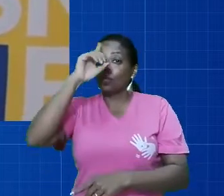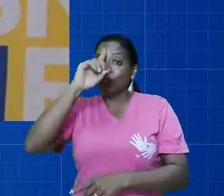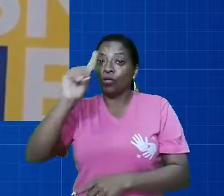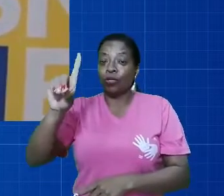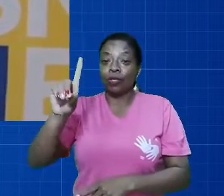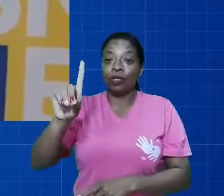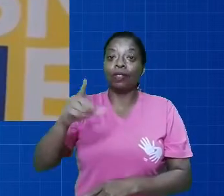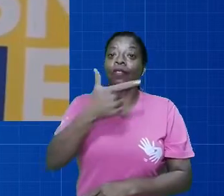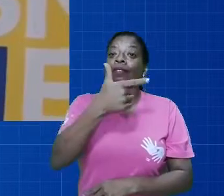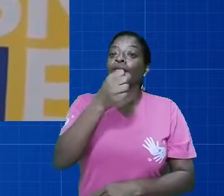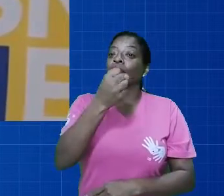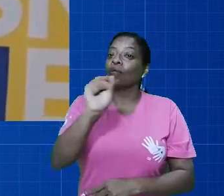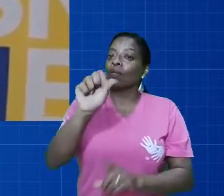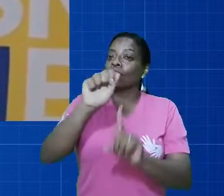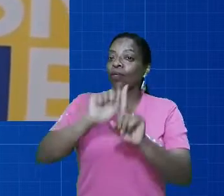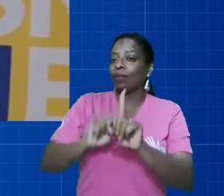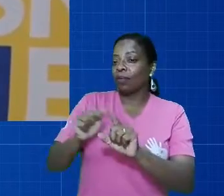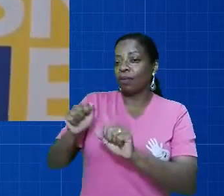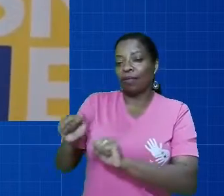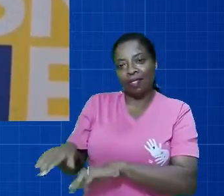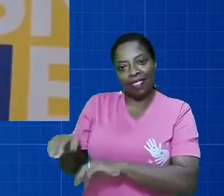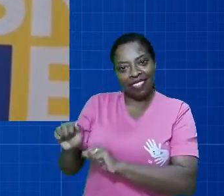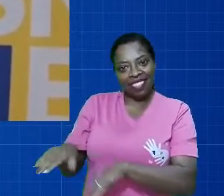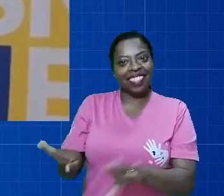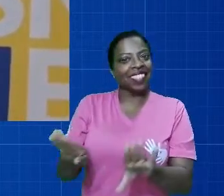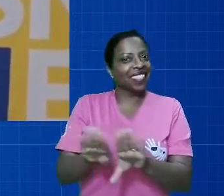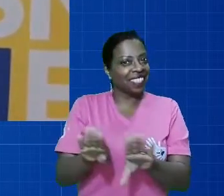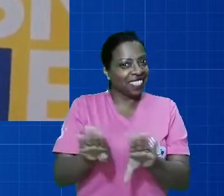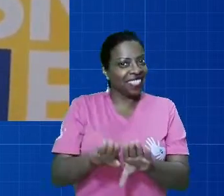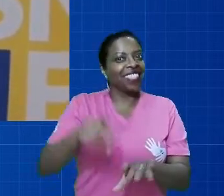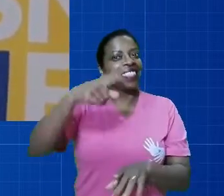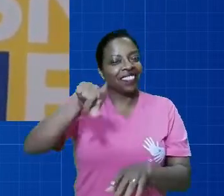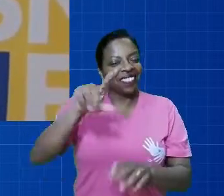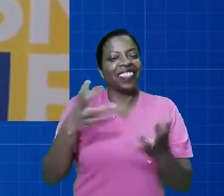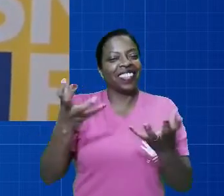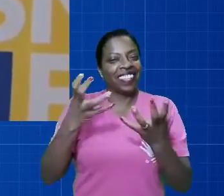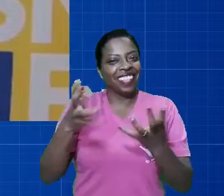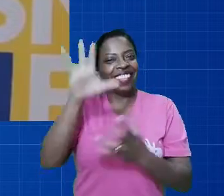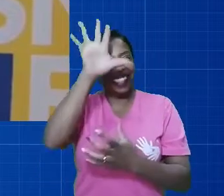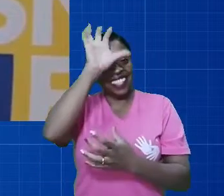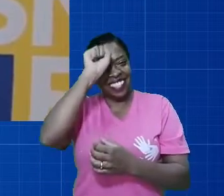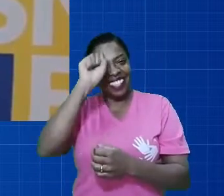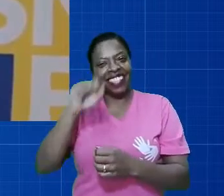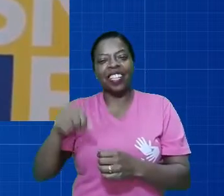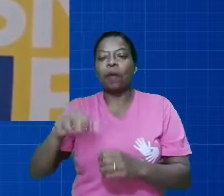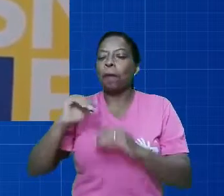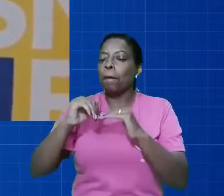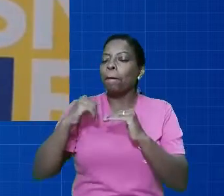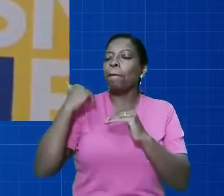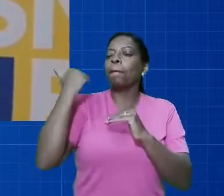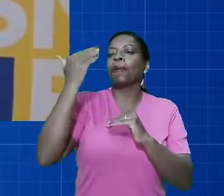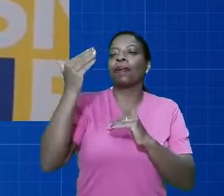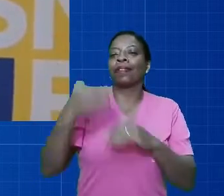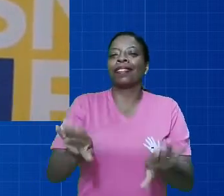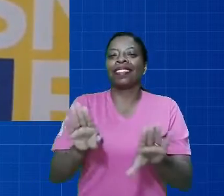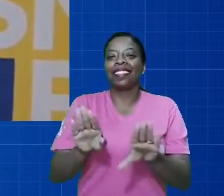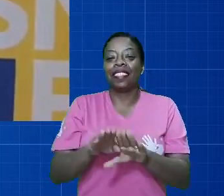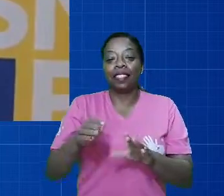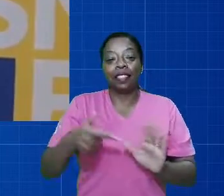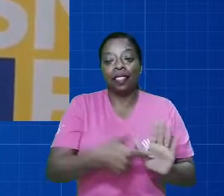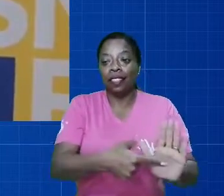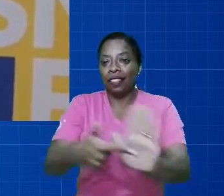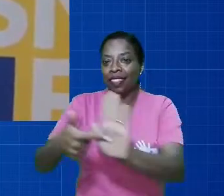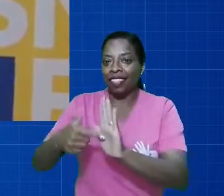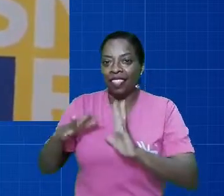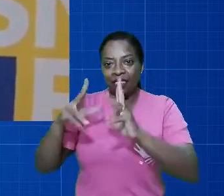um pouquinho de quero mais e que vocês vão querer muito estar nesses espaços junto com a gente para levar esse olhar da